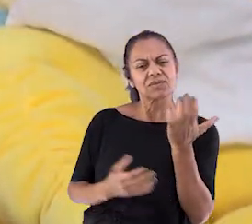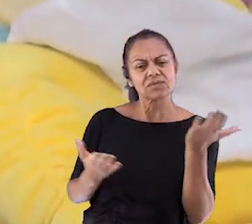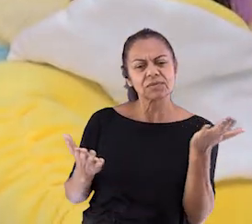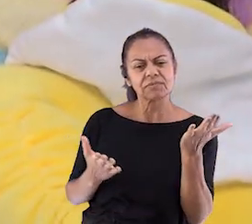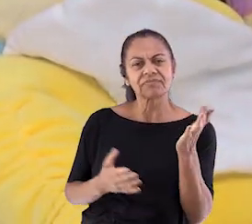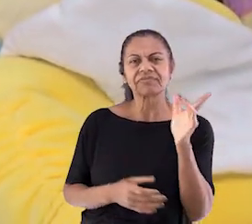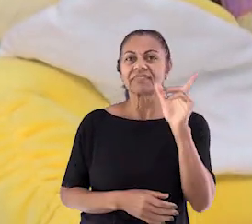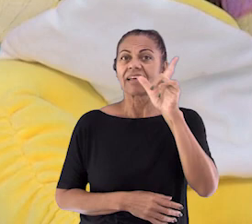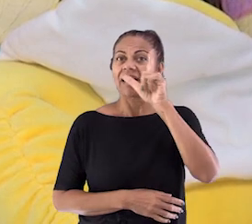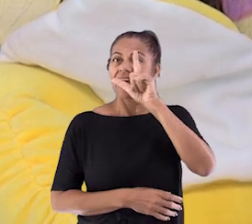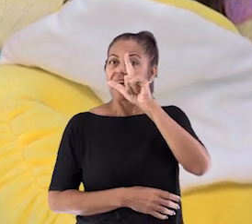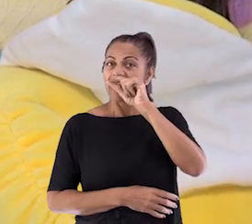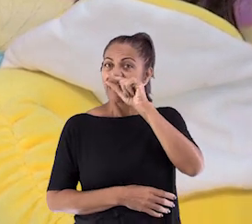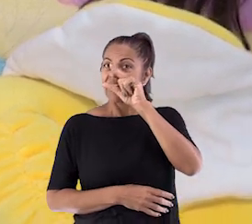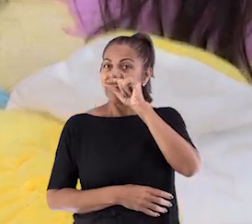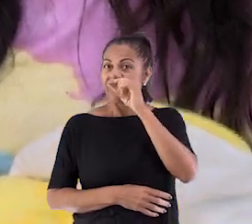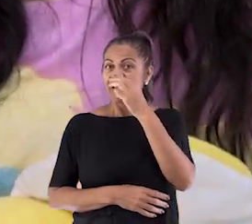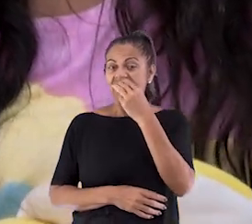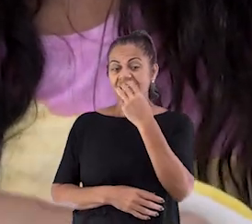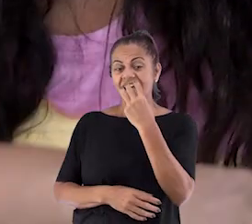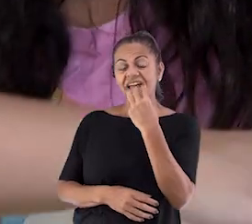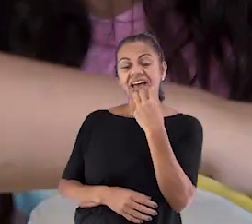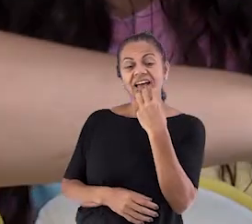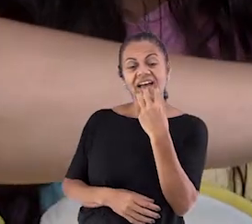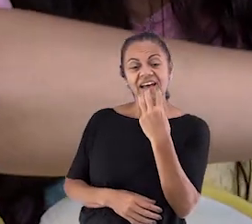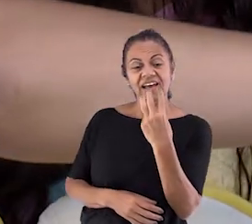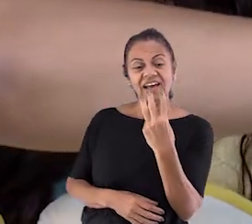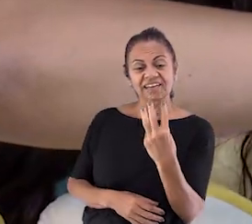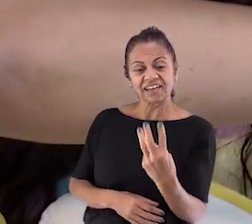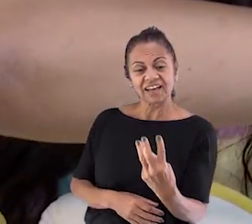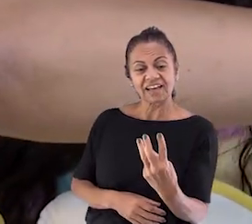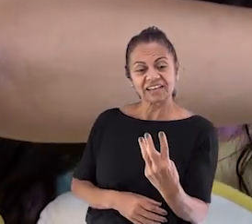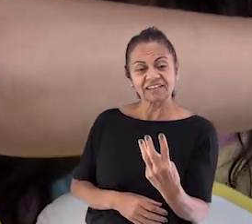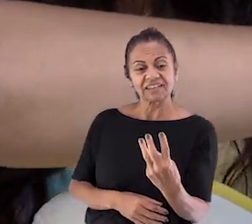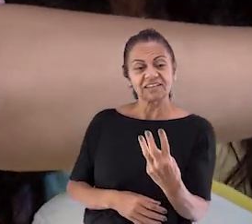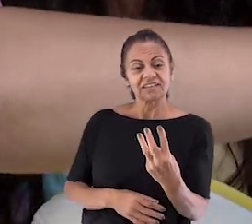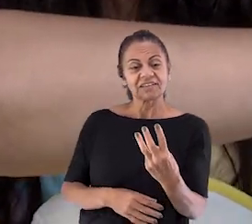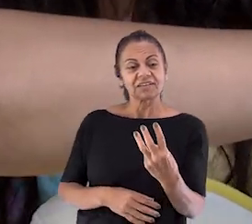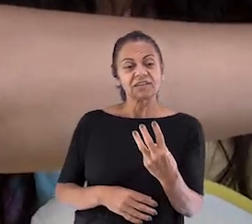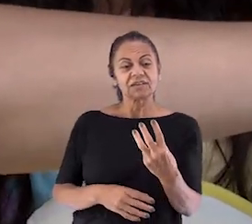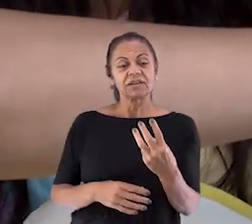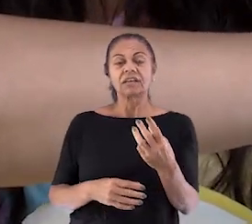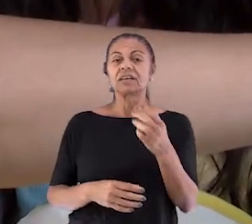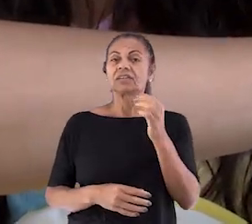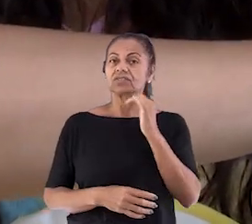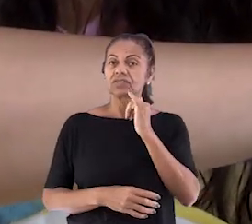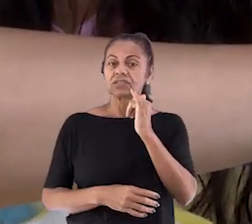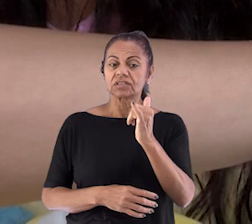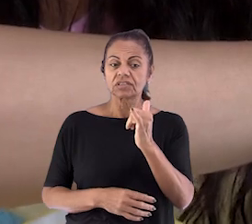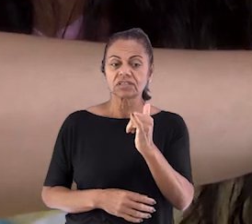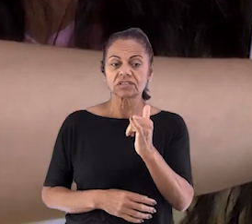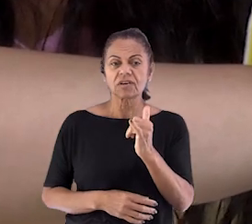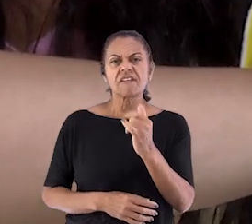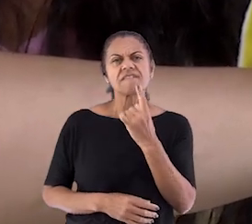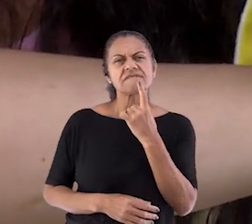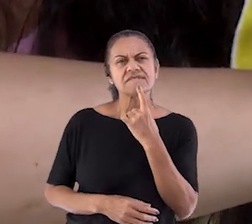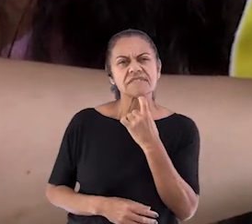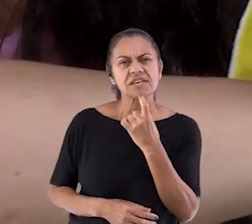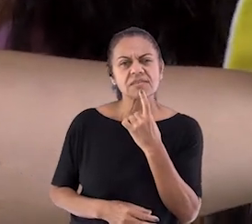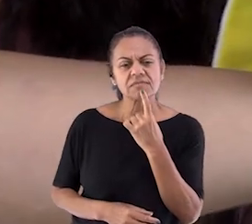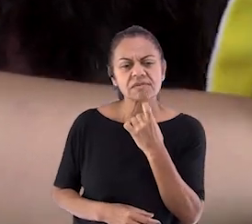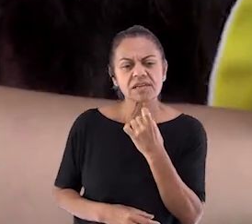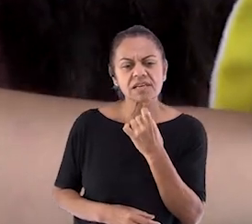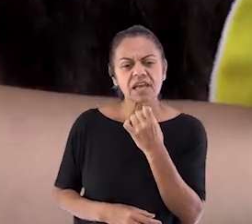arara, que estava voando, pousou em cima de um galho e falou: